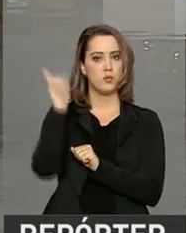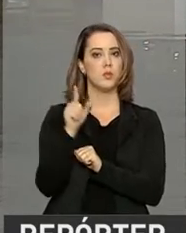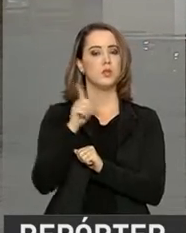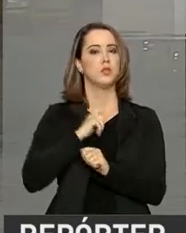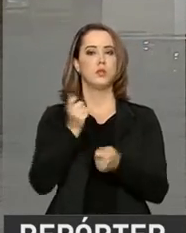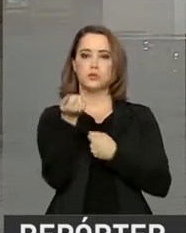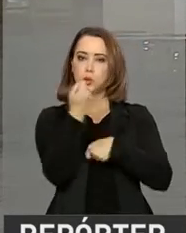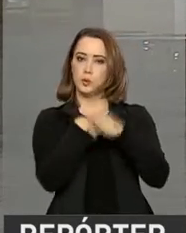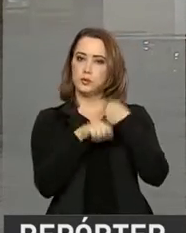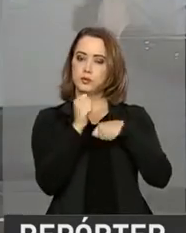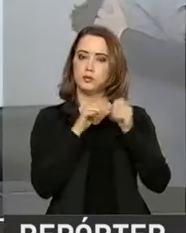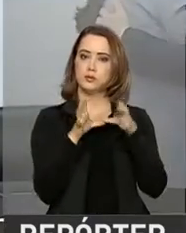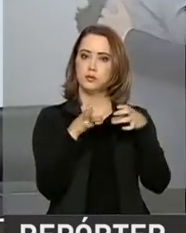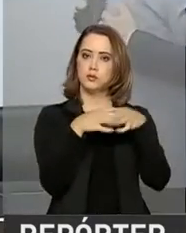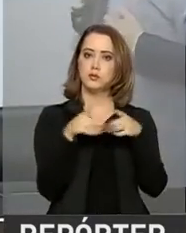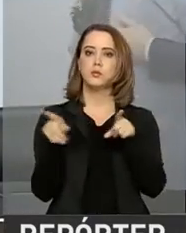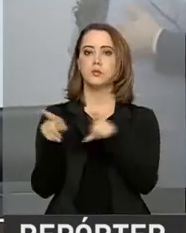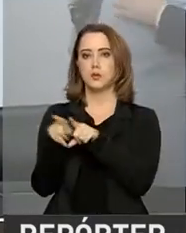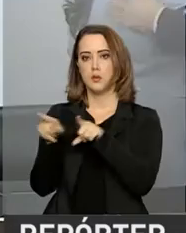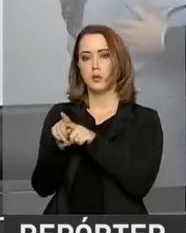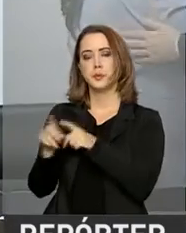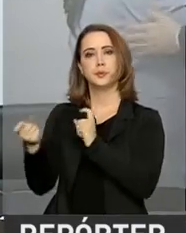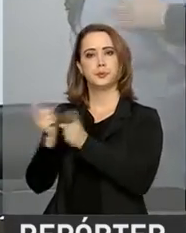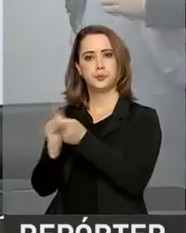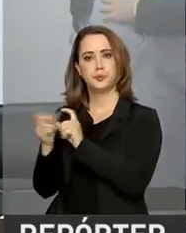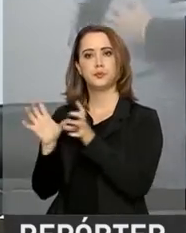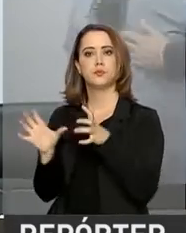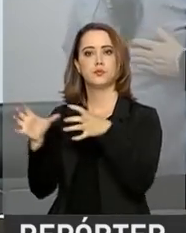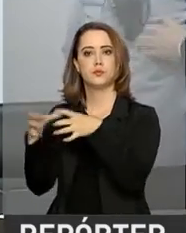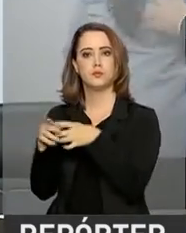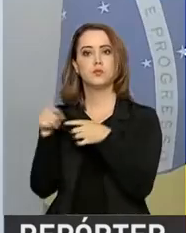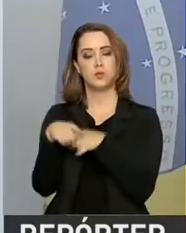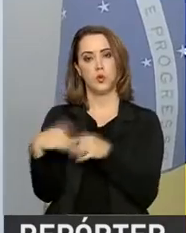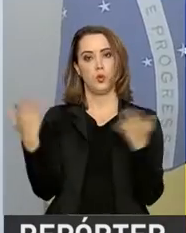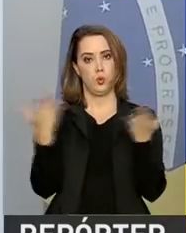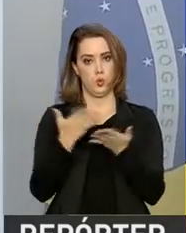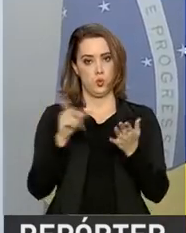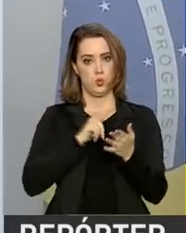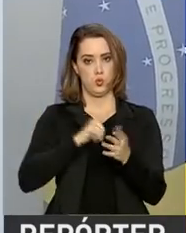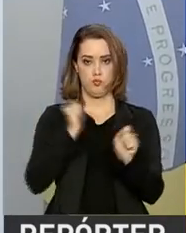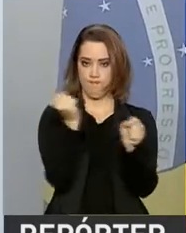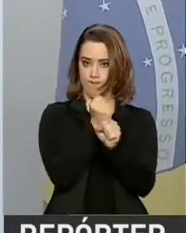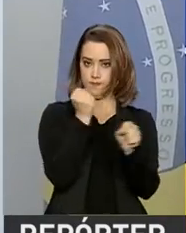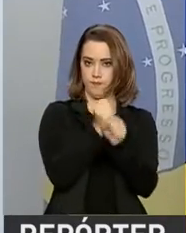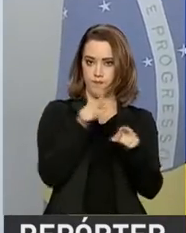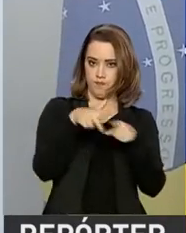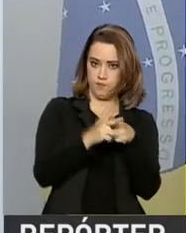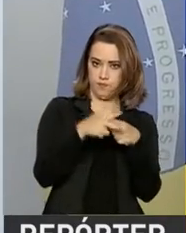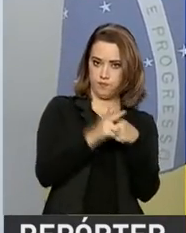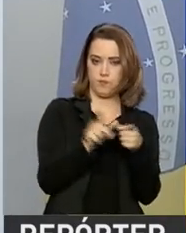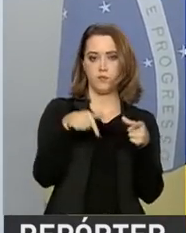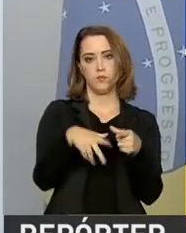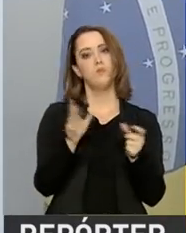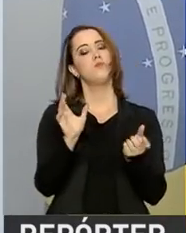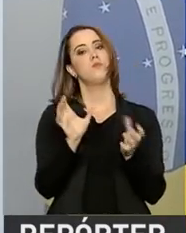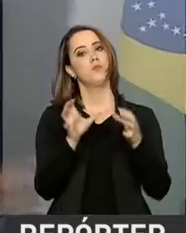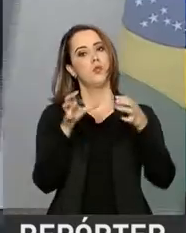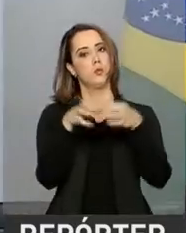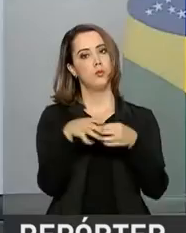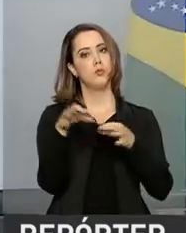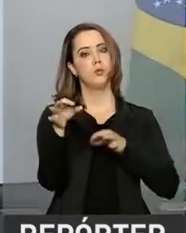econômico e institucional e hoje foi a vez do núcleo de infraestrutura uma das determinações